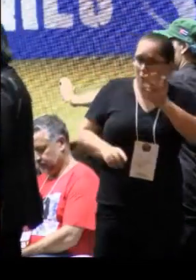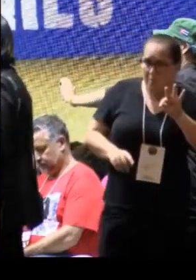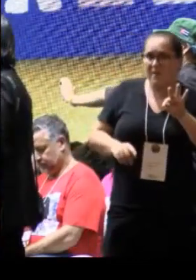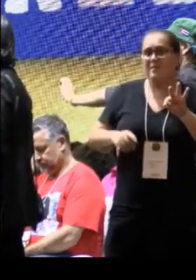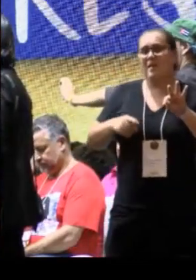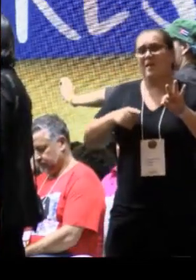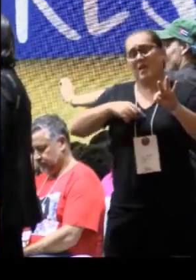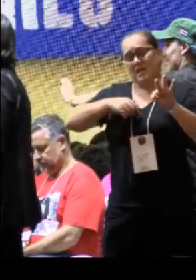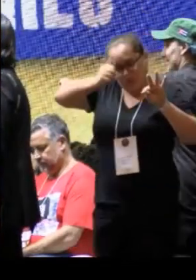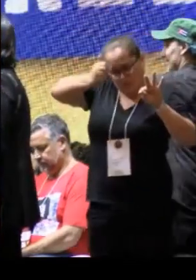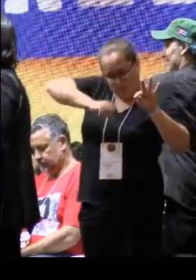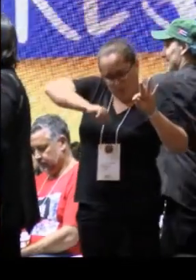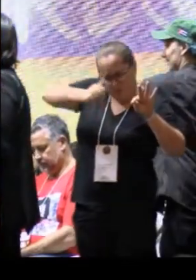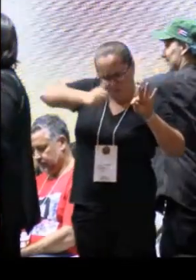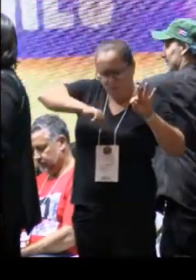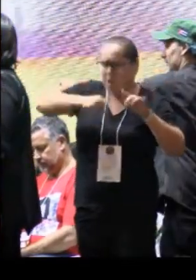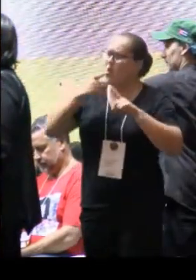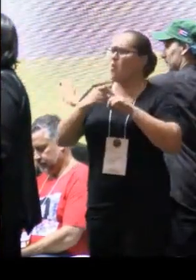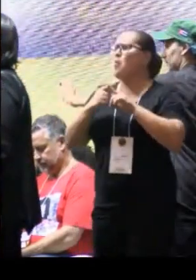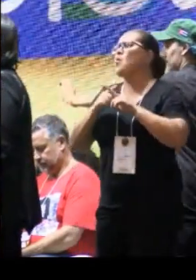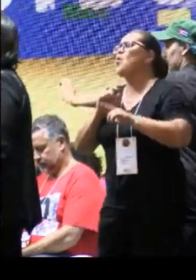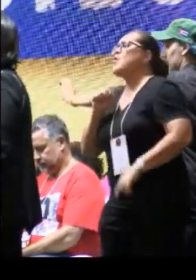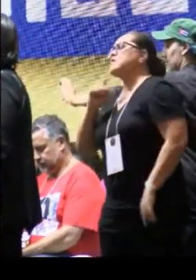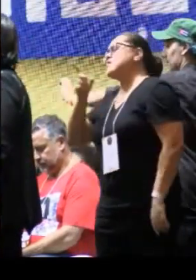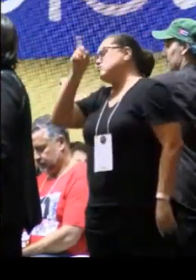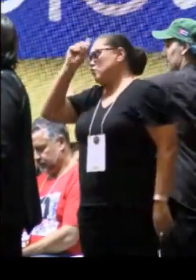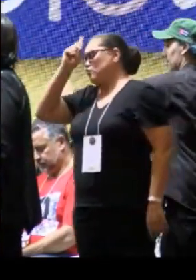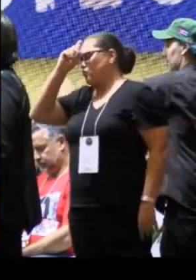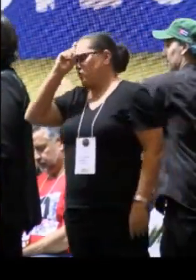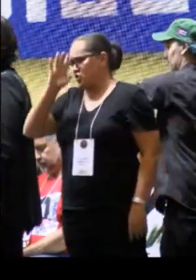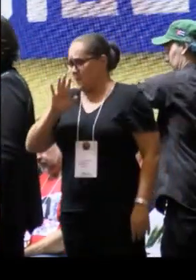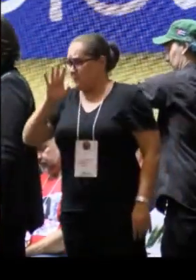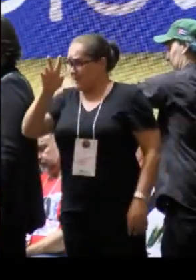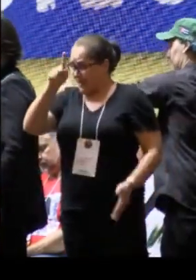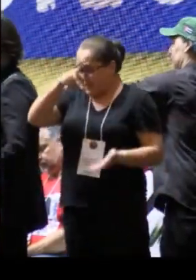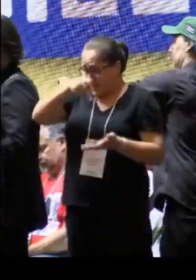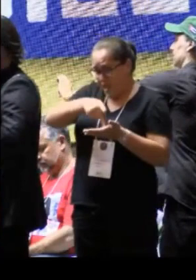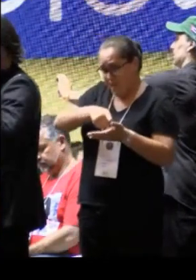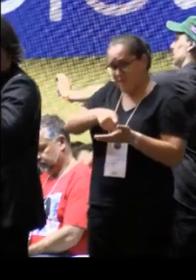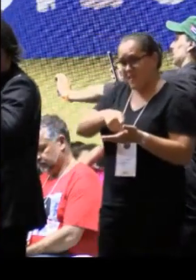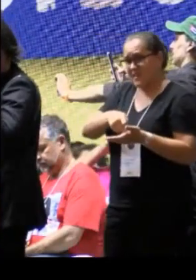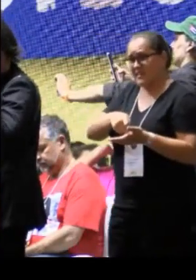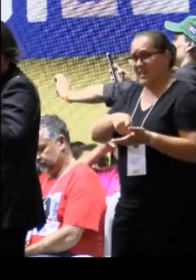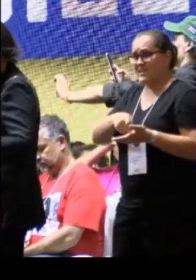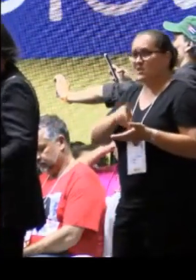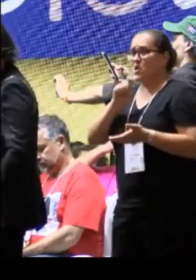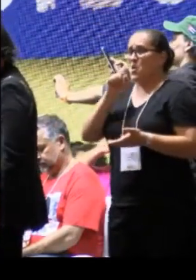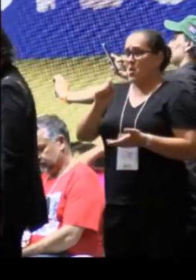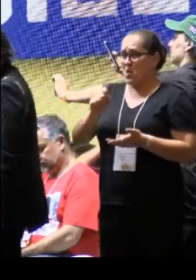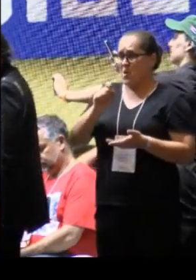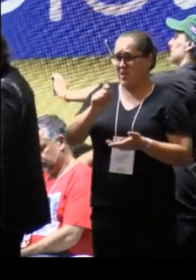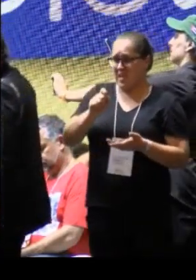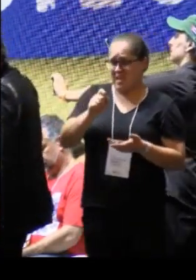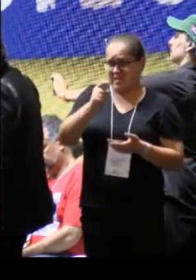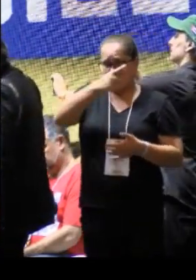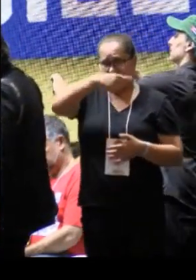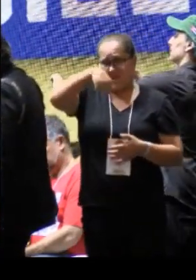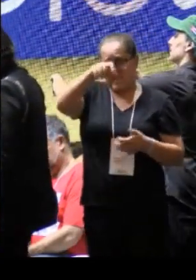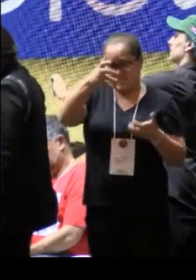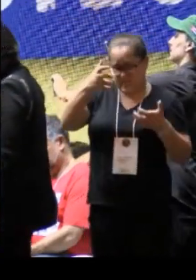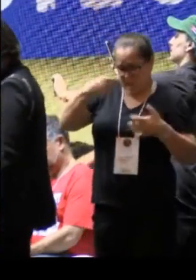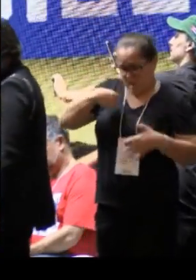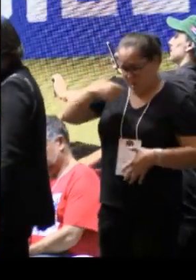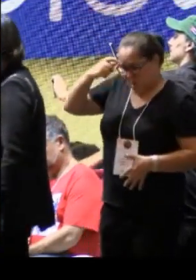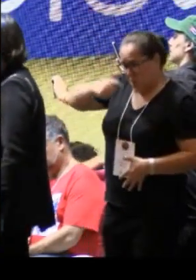autocrítica que fazemos todos os dias. Na verdade, querem de nós um humilhante ato de contrição, como